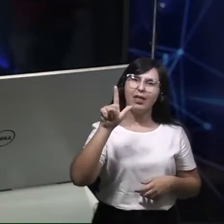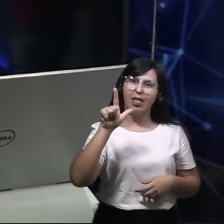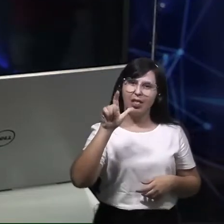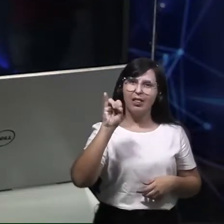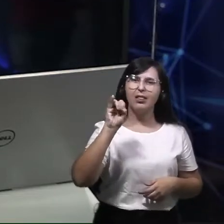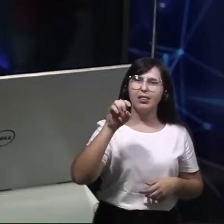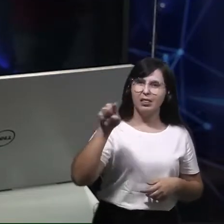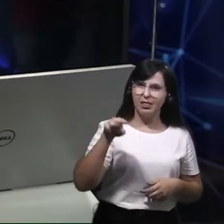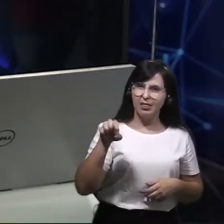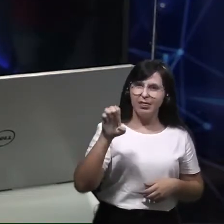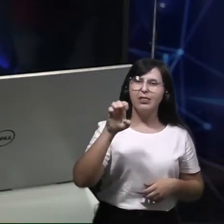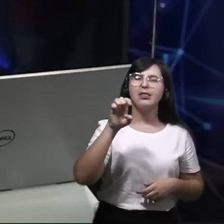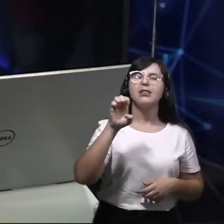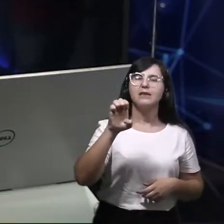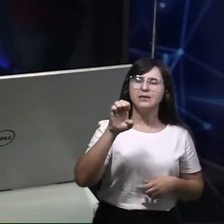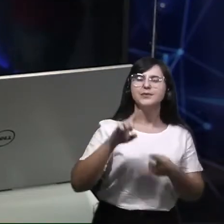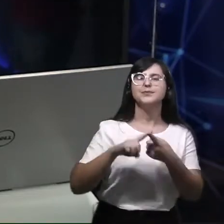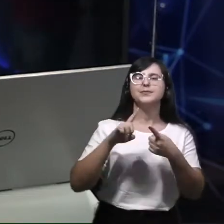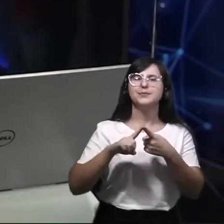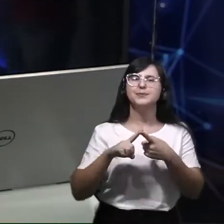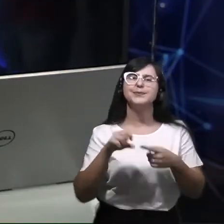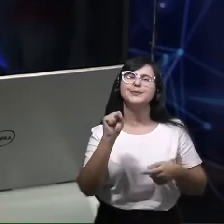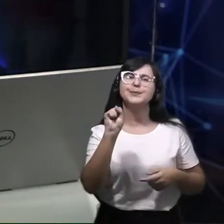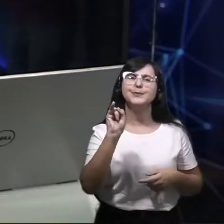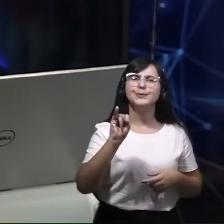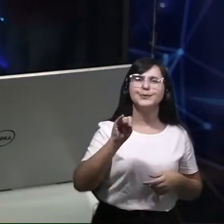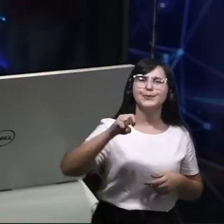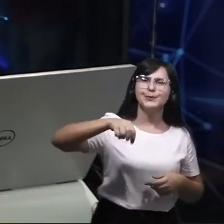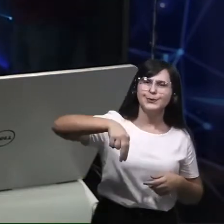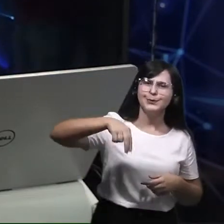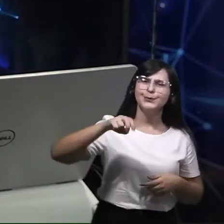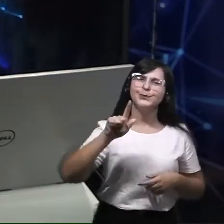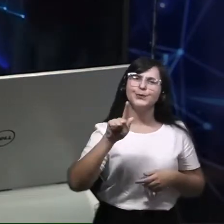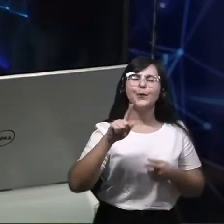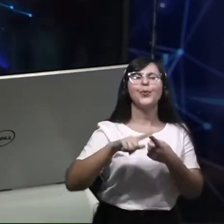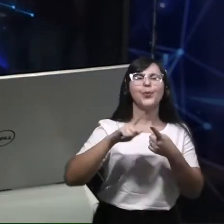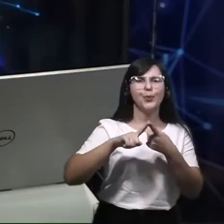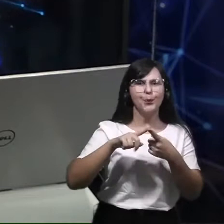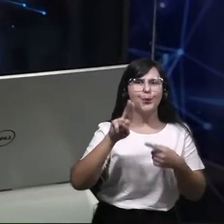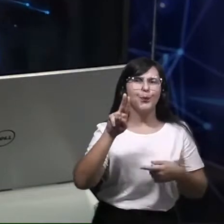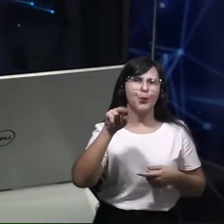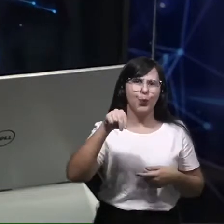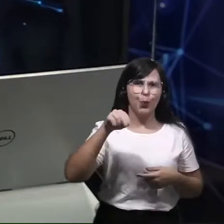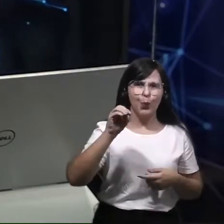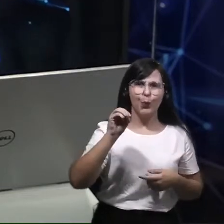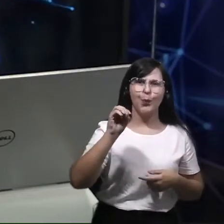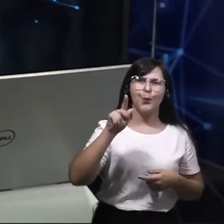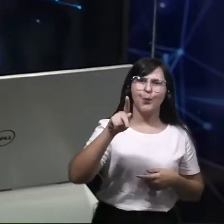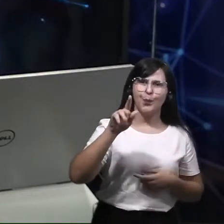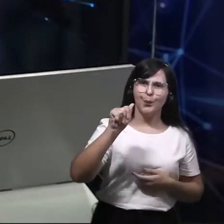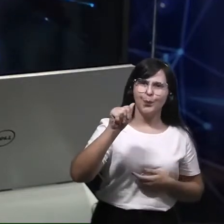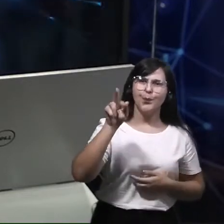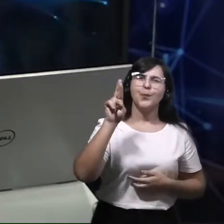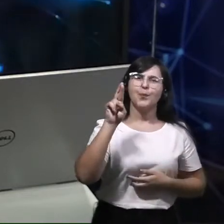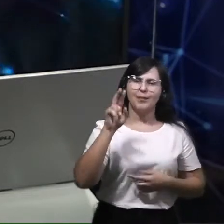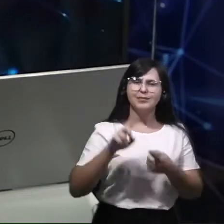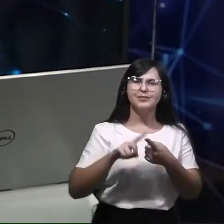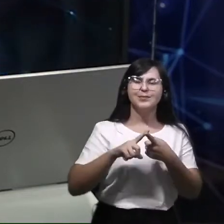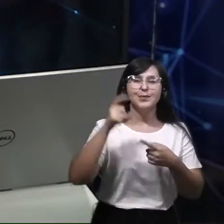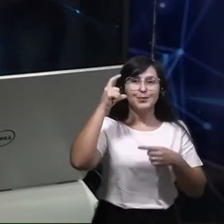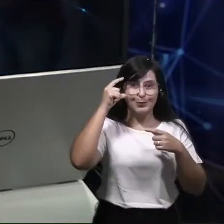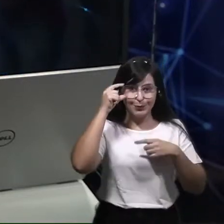Sign Digital, aos nossos patrocinadores Unopar, Café Terral, Colégio Integra Mais, Óticas